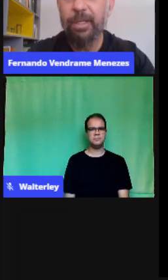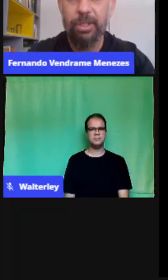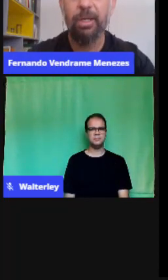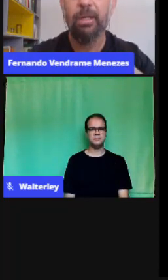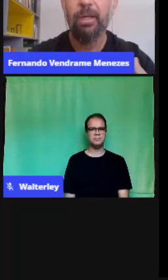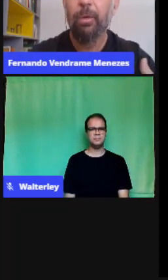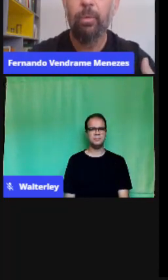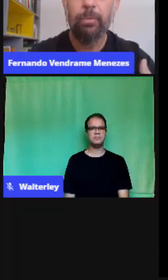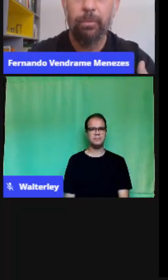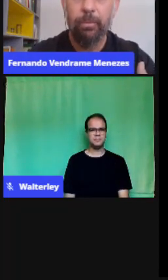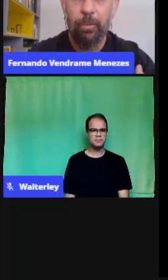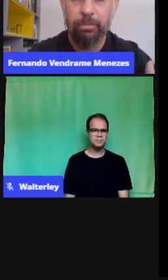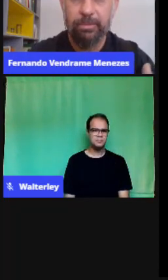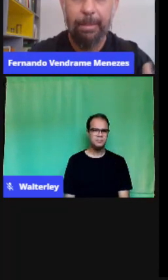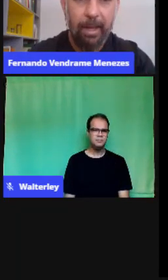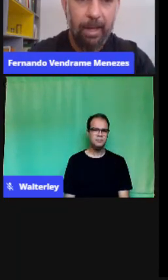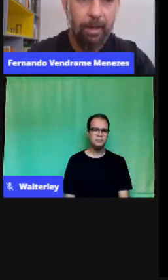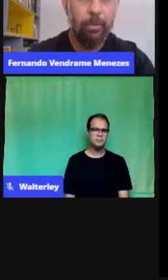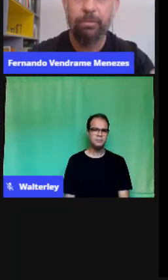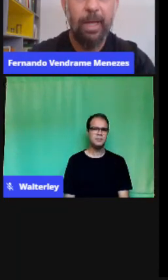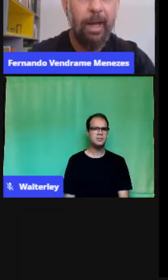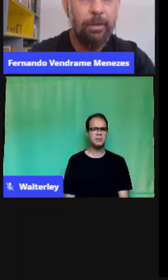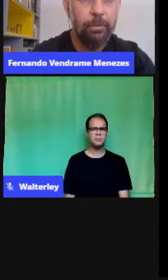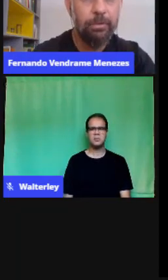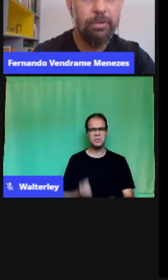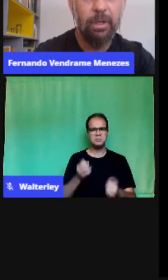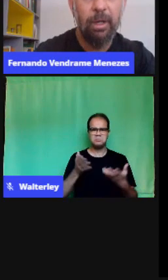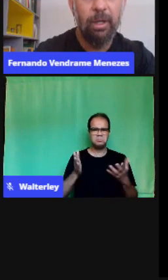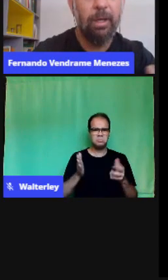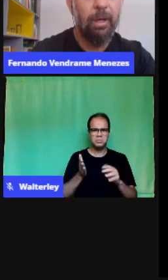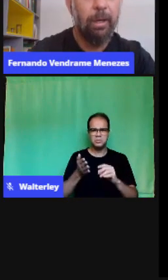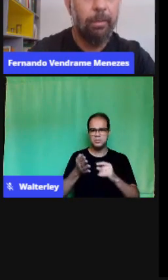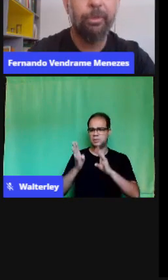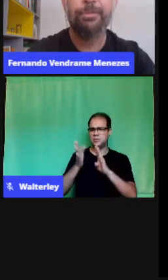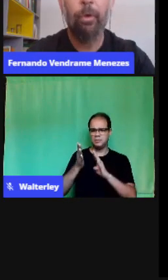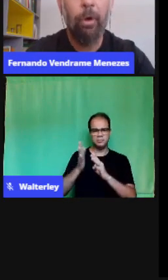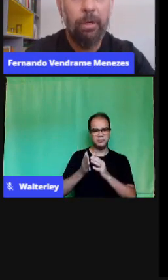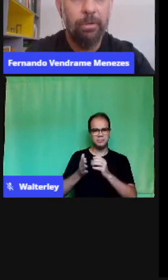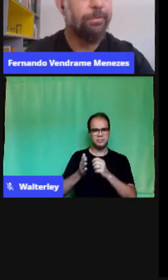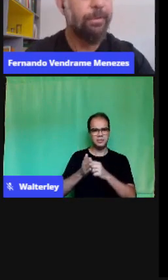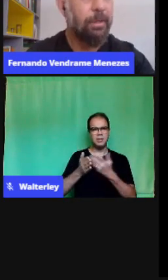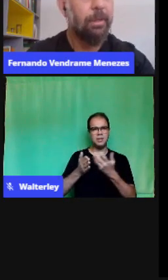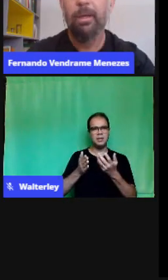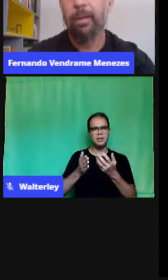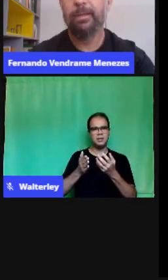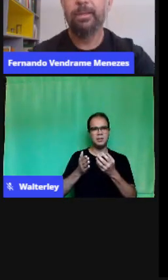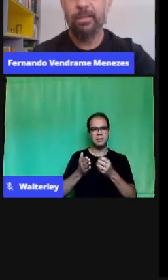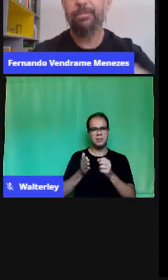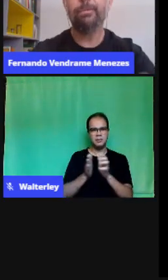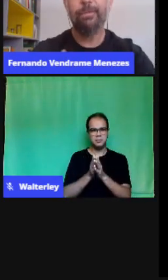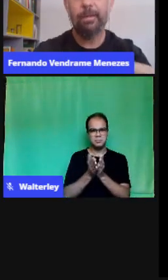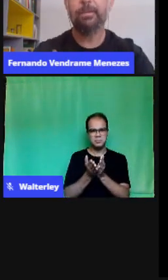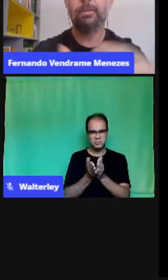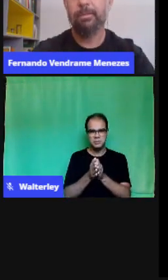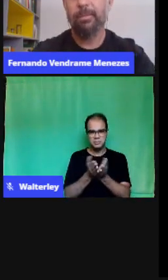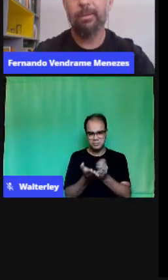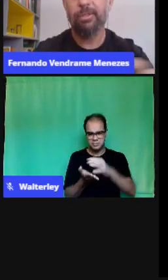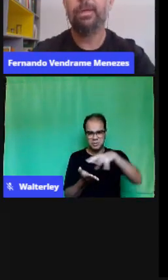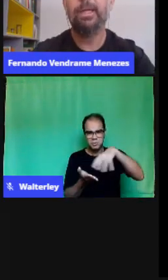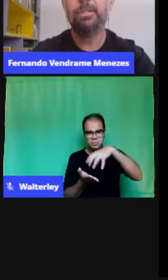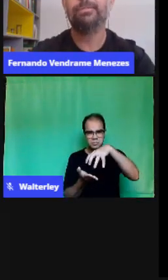planilha, ficha, com tabela, com dados, portfólio, enfim,